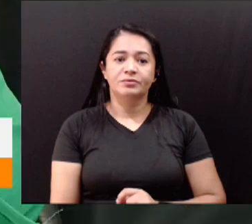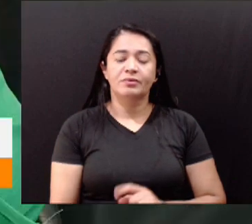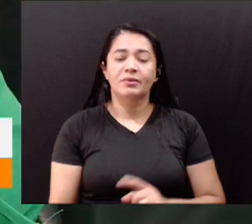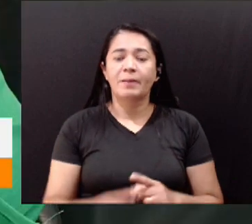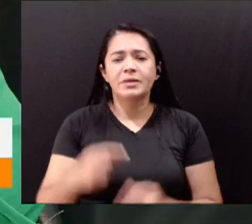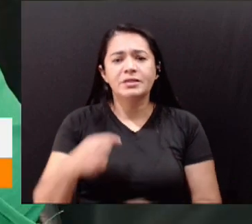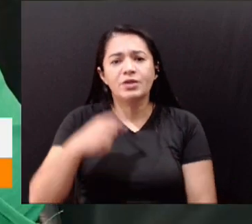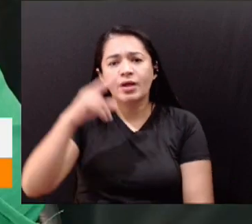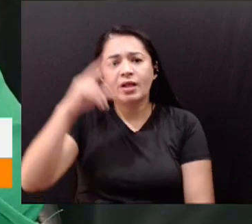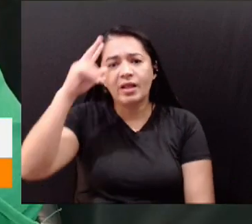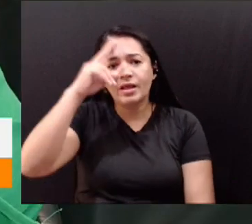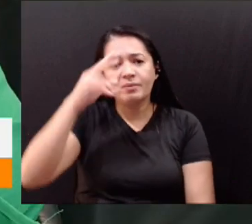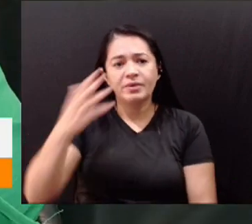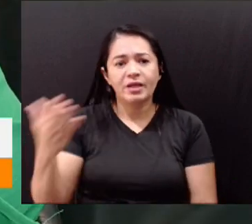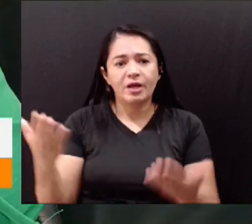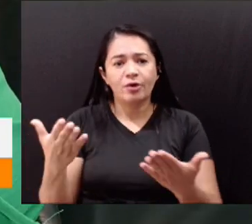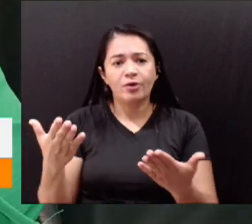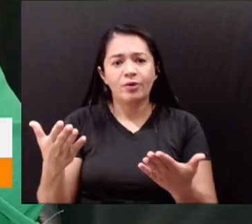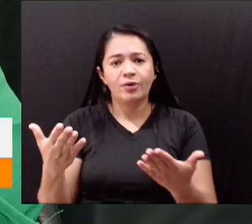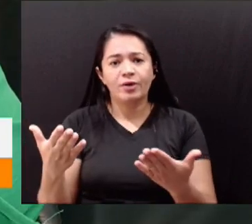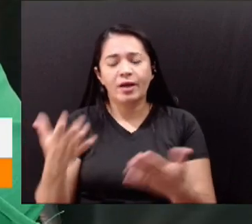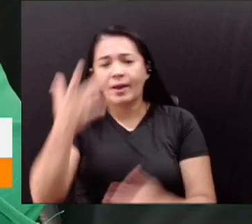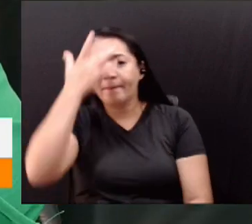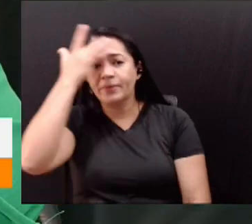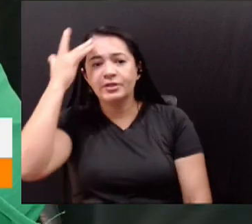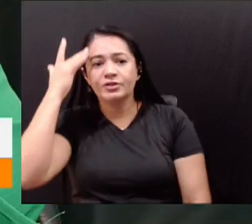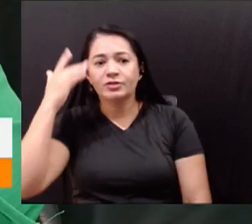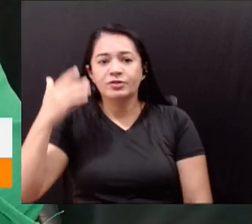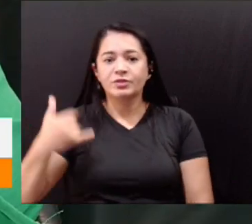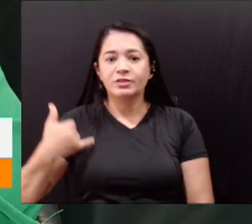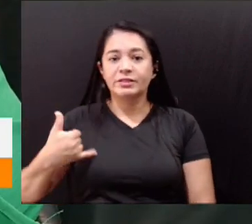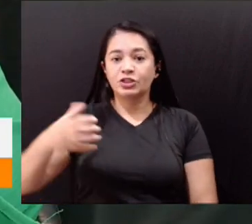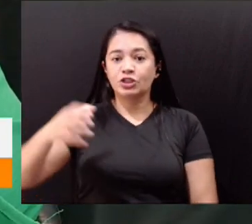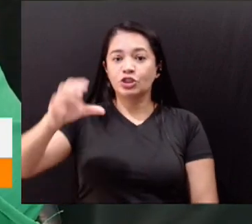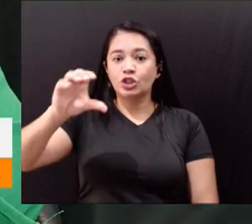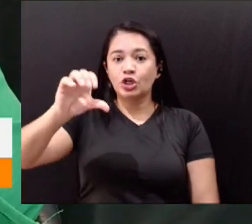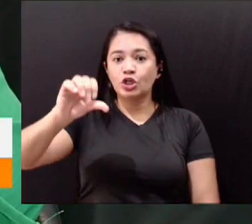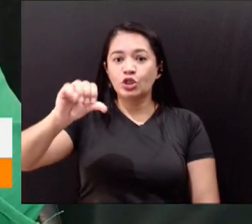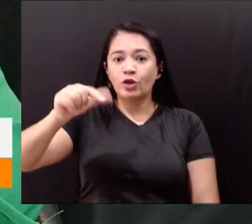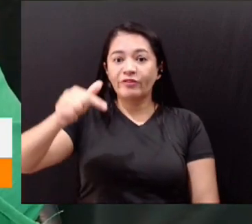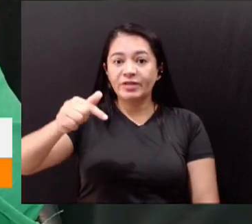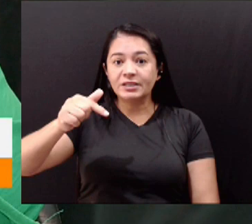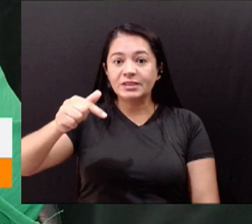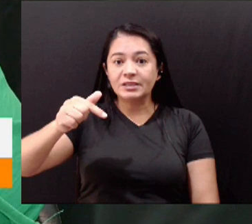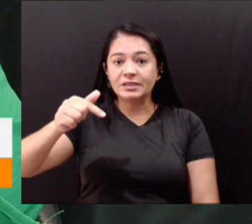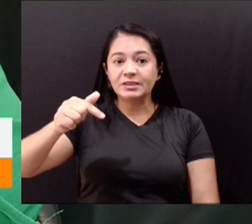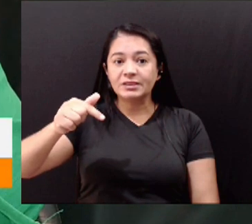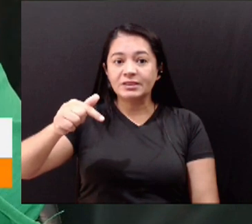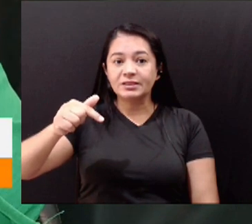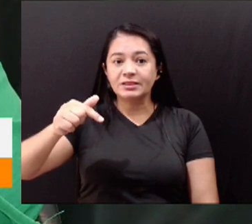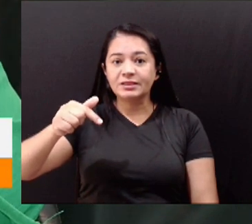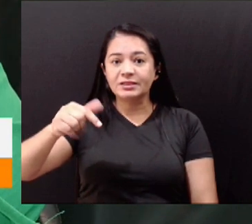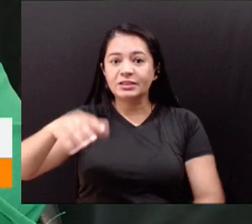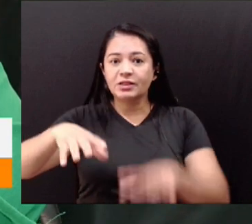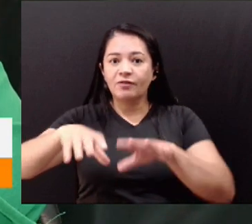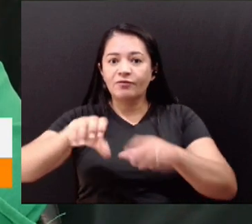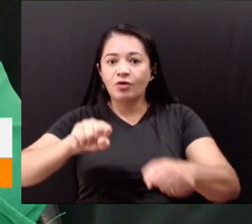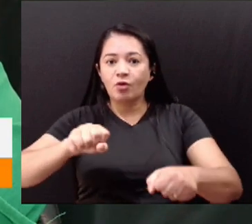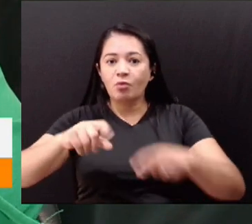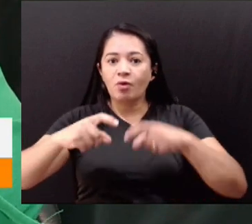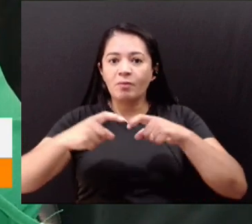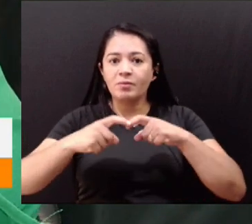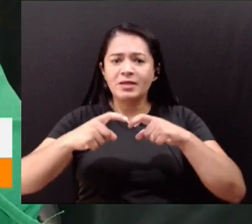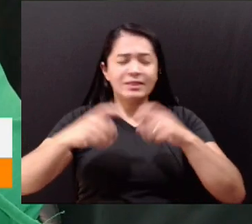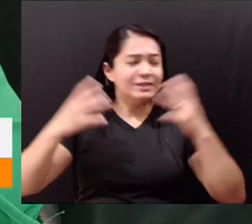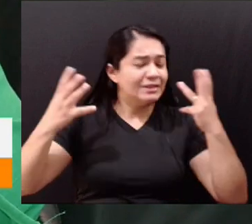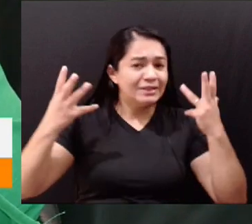exemplos de pessoas com 97 anos. Eu vi um senhor que ele se formou em medicina, gente. Que coisa Uhum, mais linda do